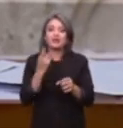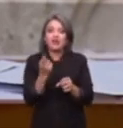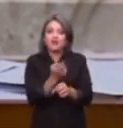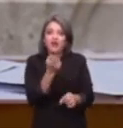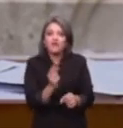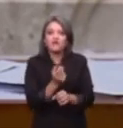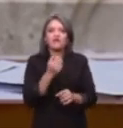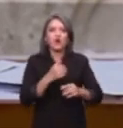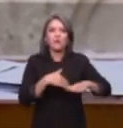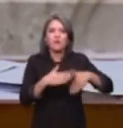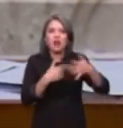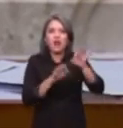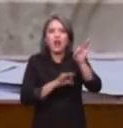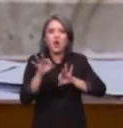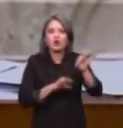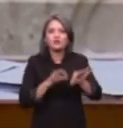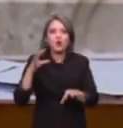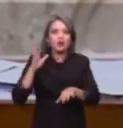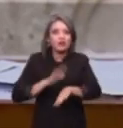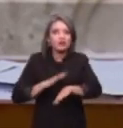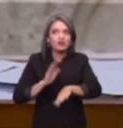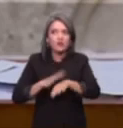nossas instalações.